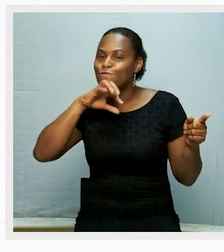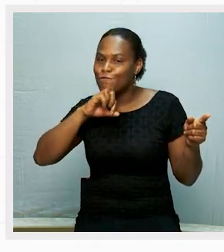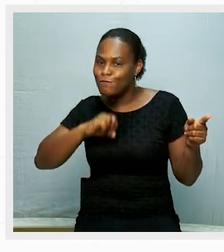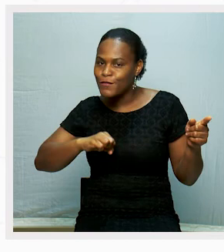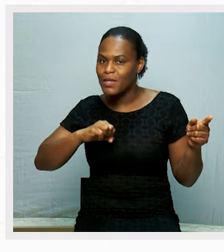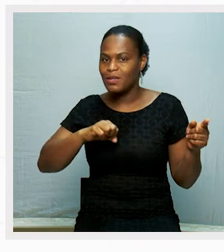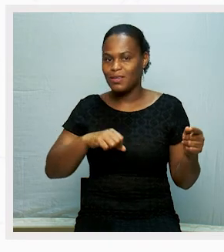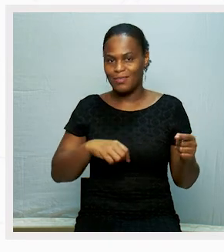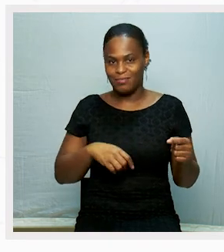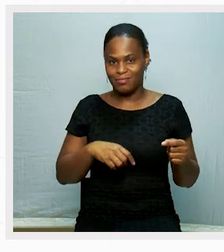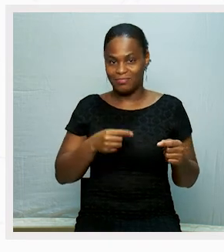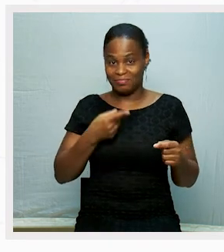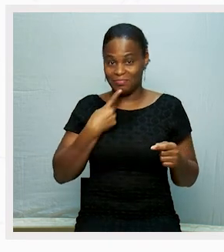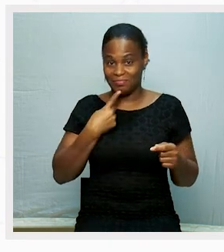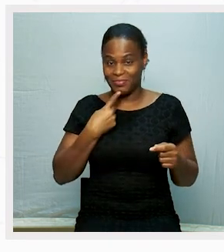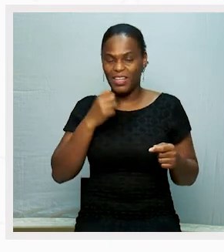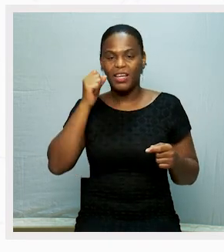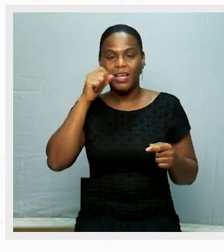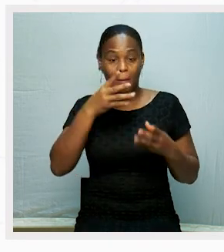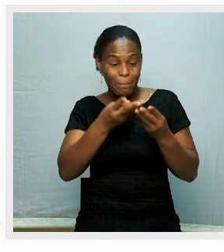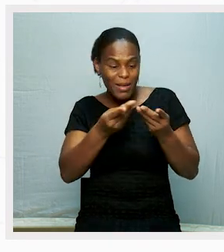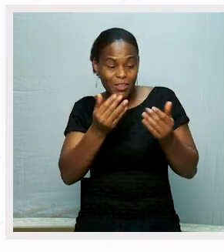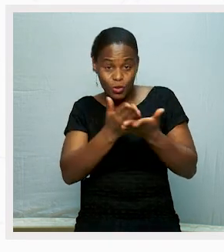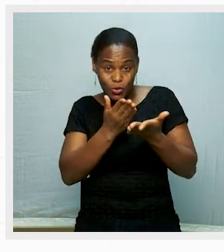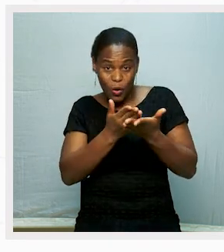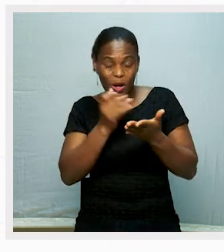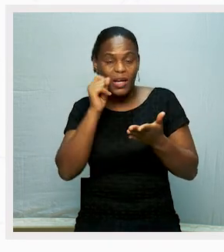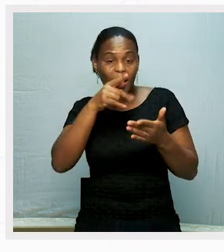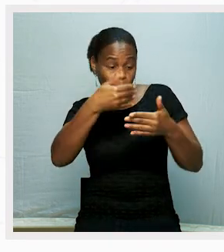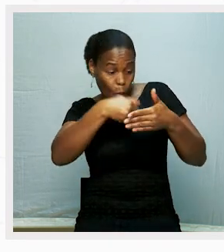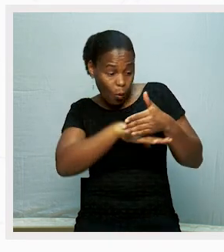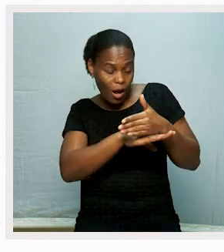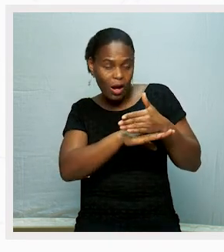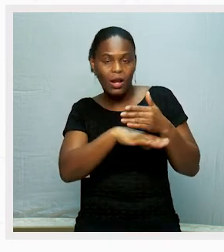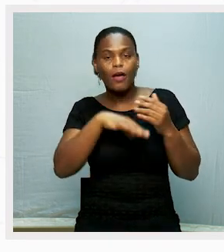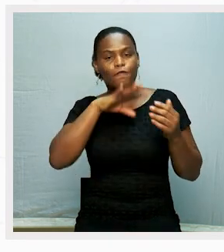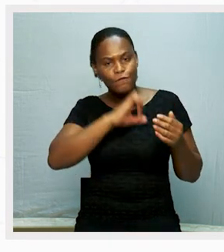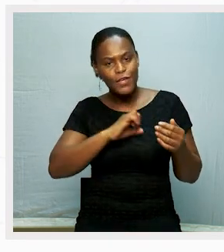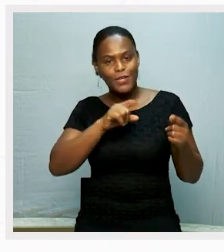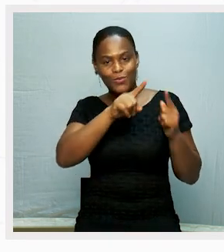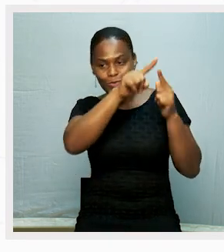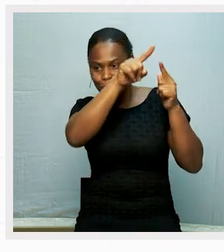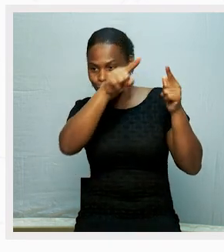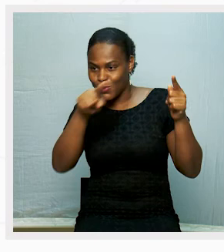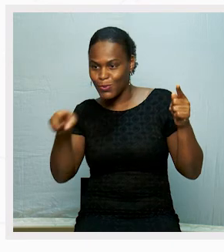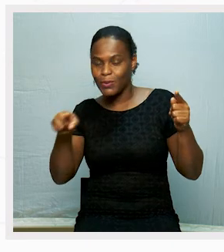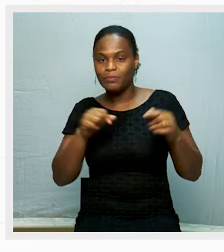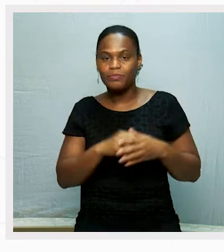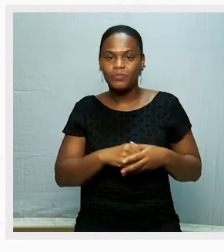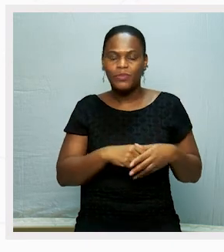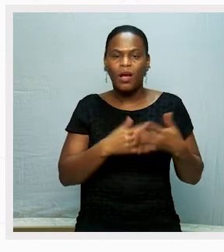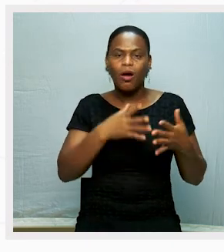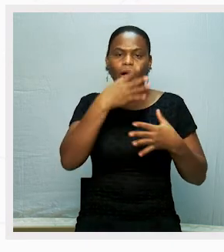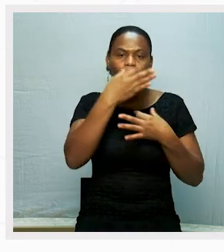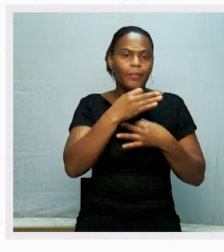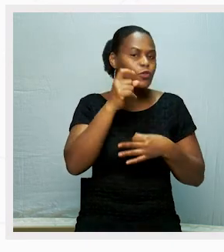Exatamente. É uma função do filho. Garantir a segurança da